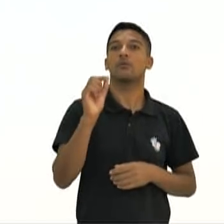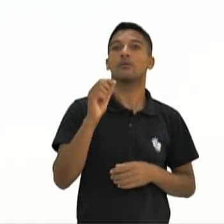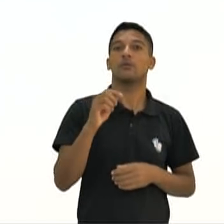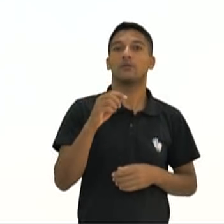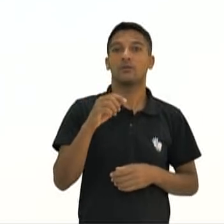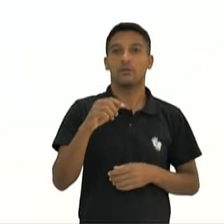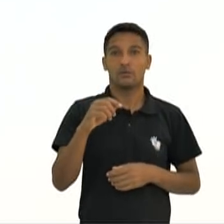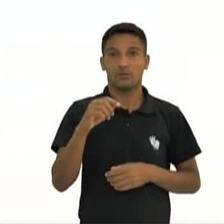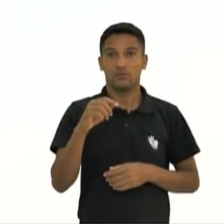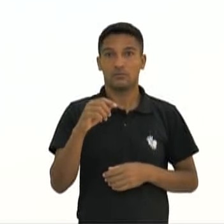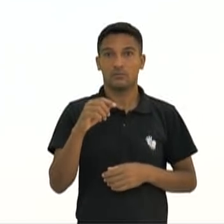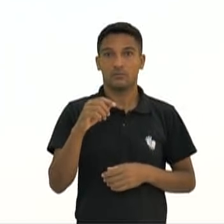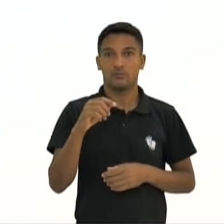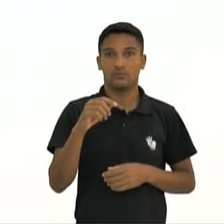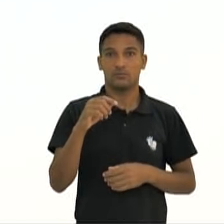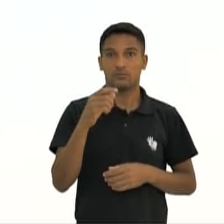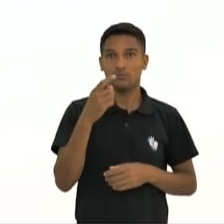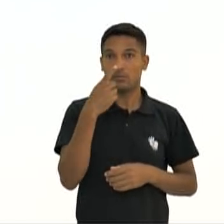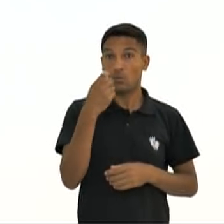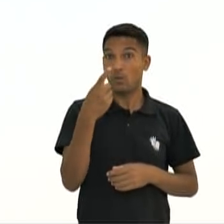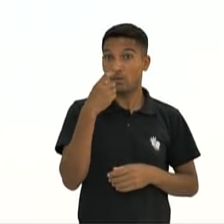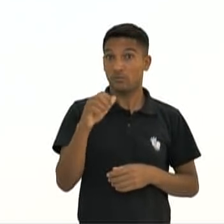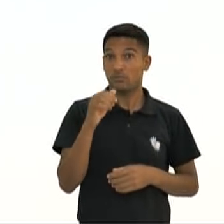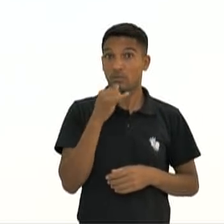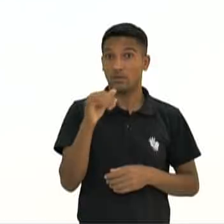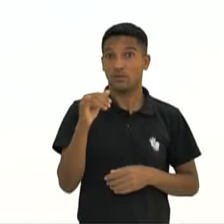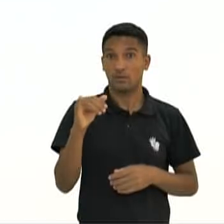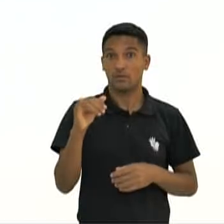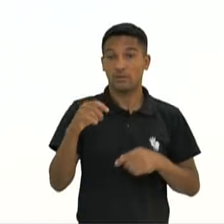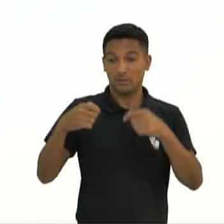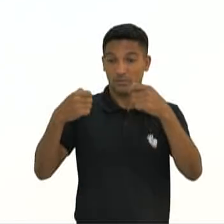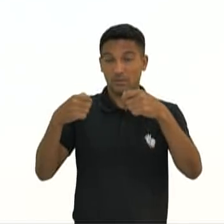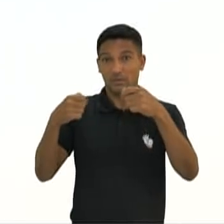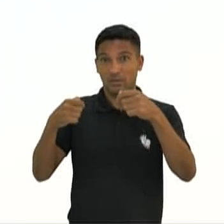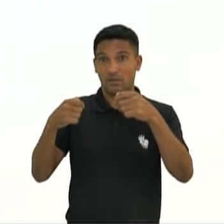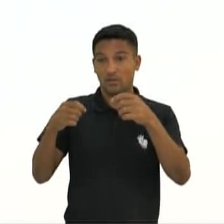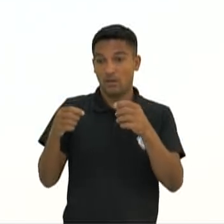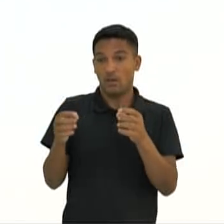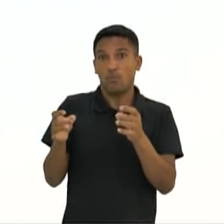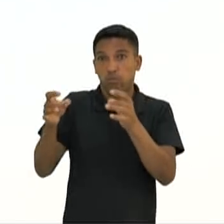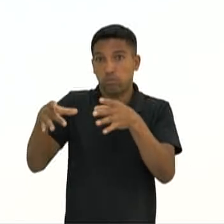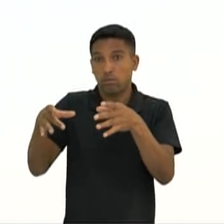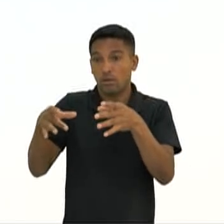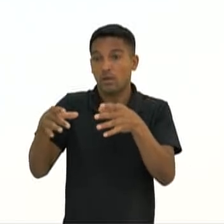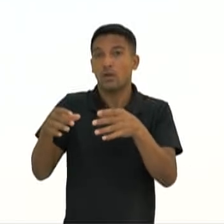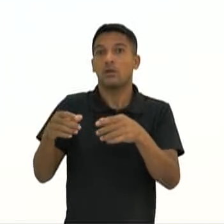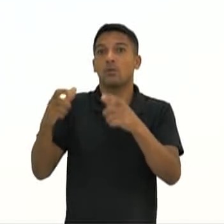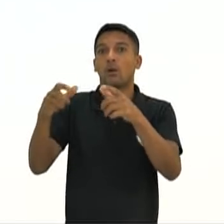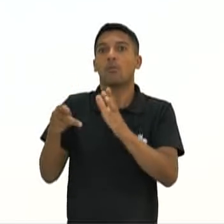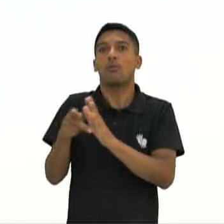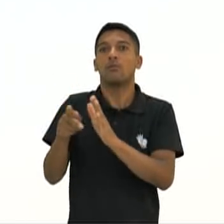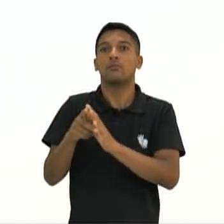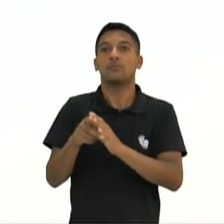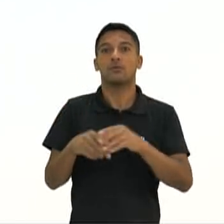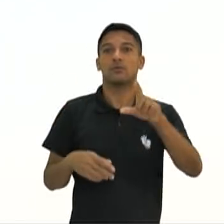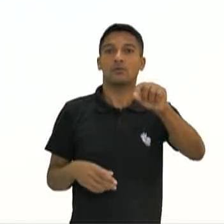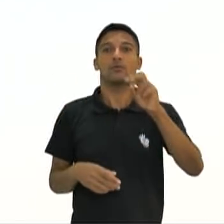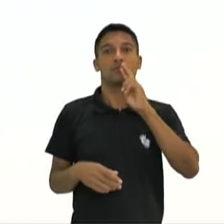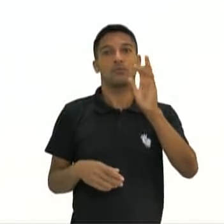ser descartado isoladamente? Marque a alternativa correta e voltamos já já.